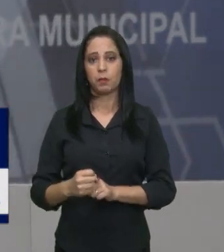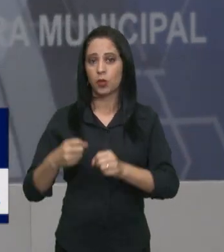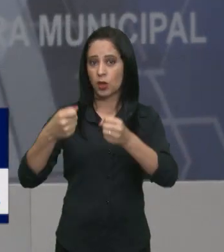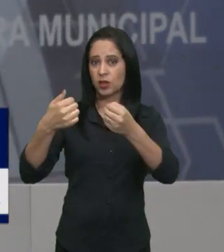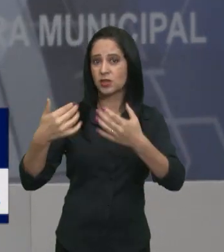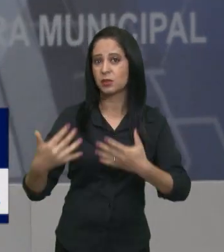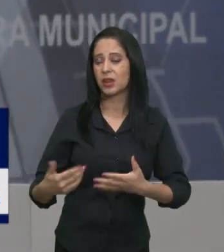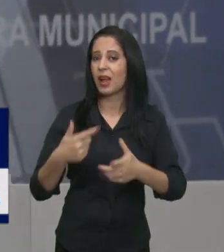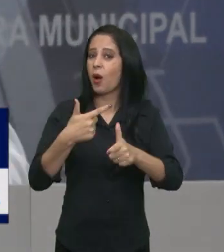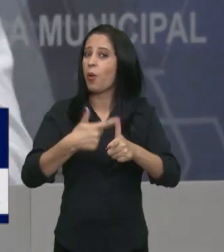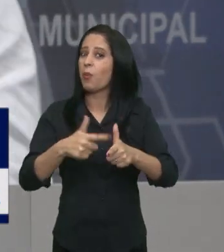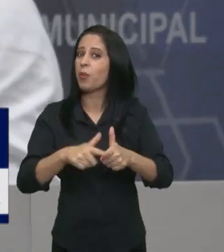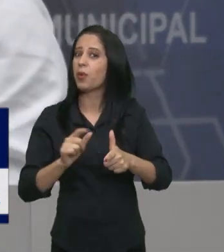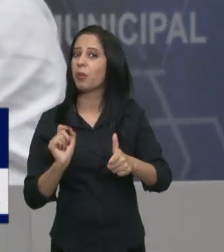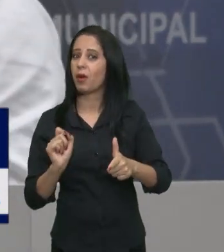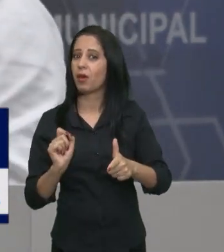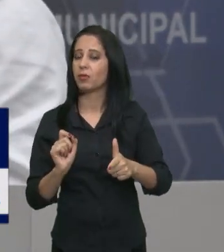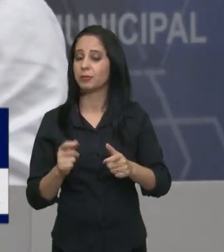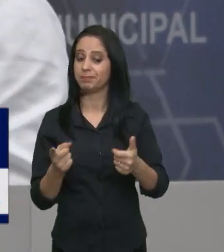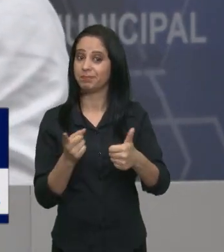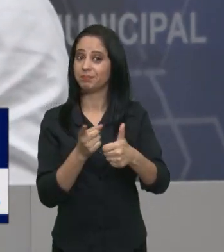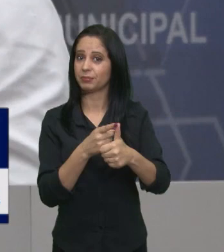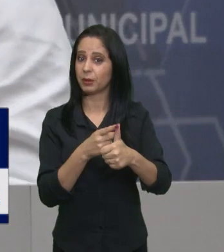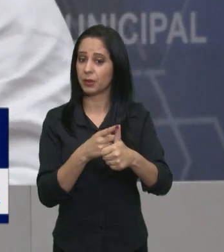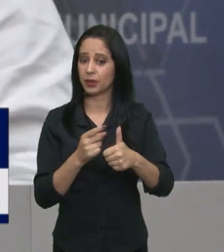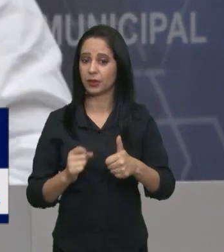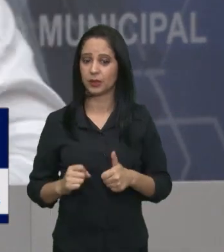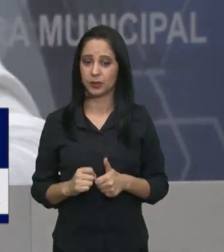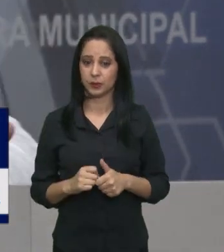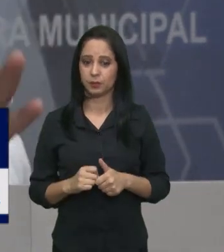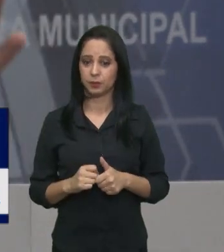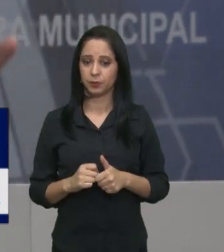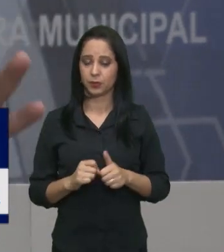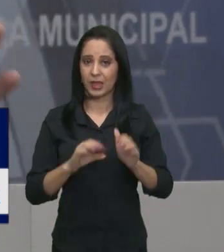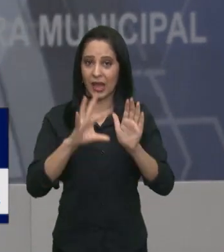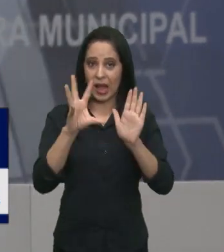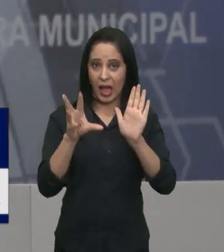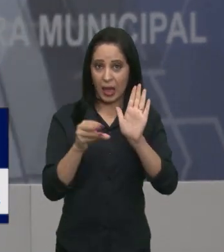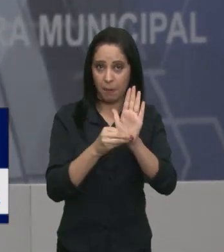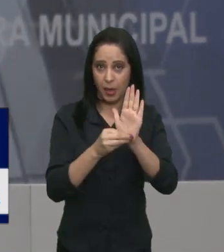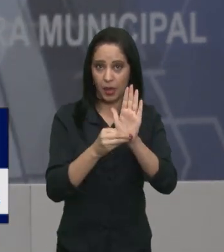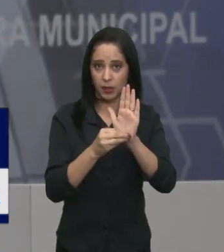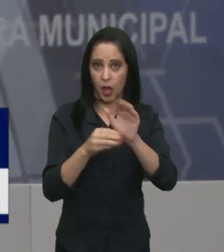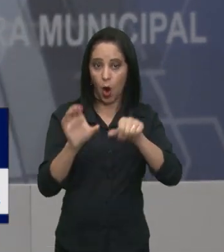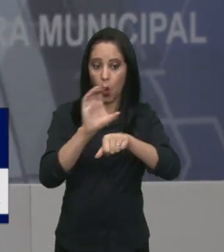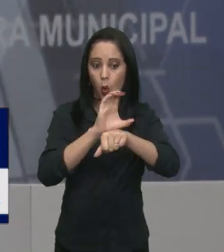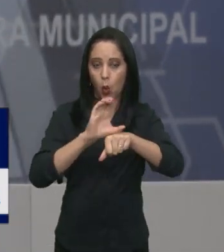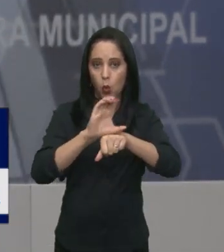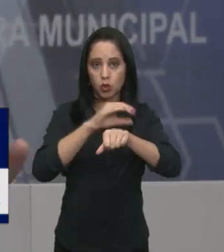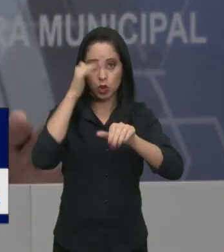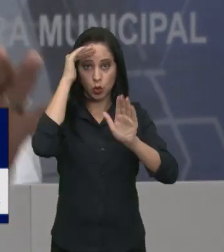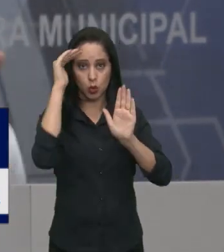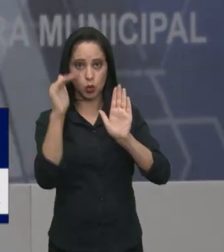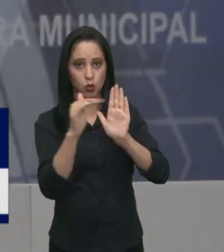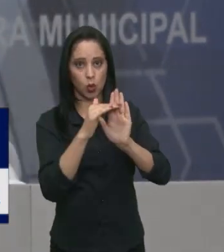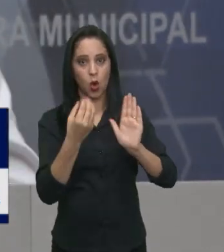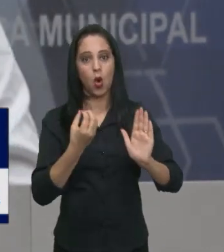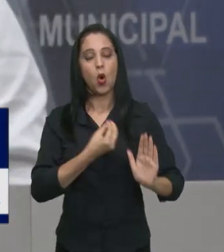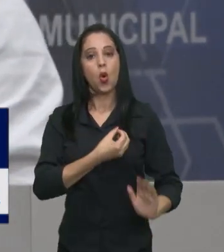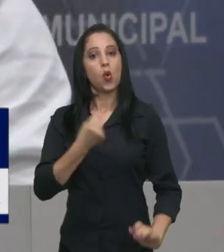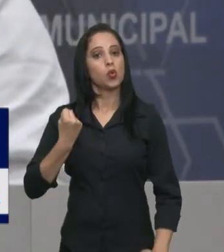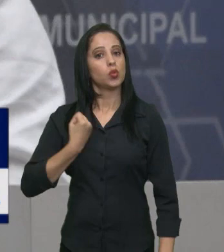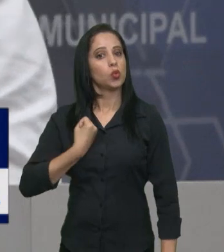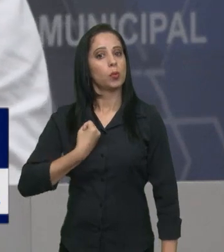situação. Primeiro, a emenda constitucional número